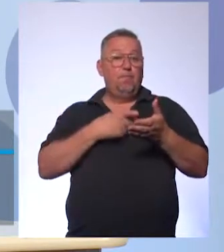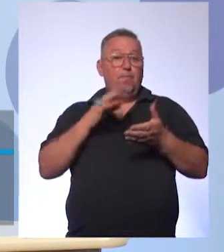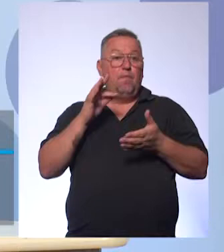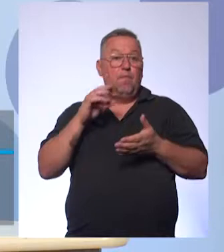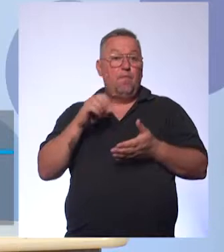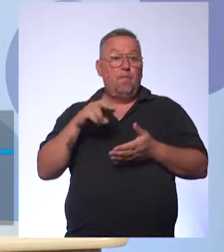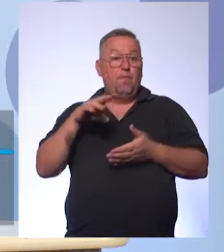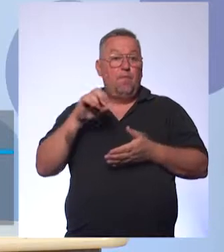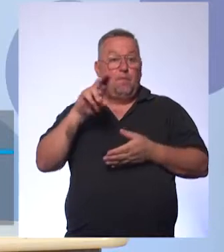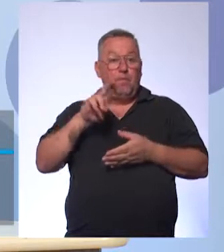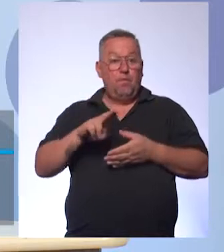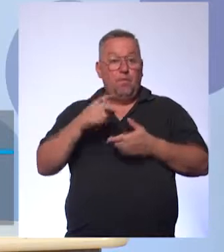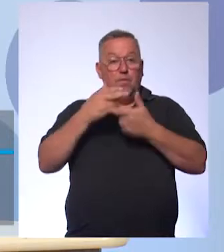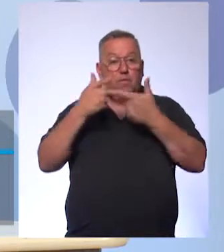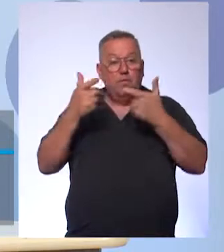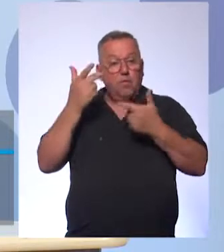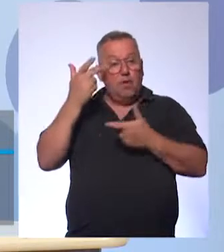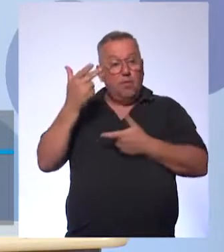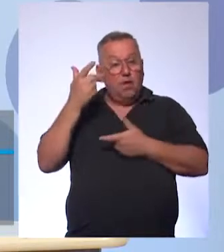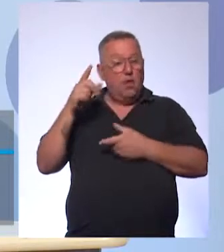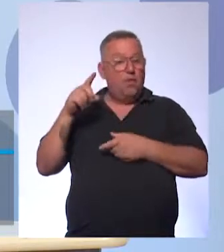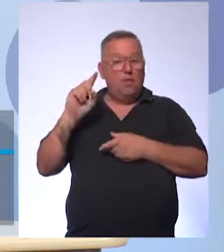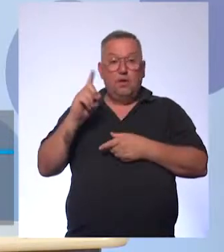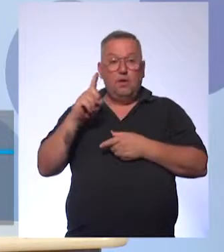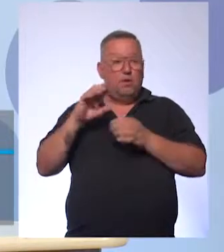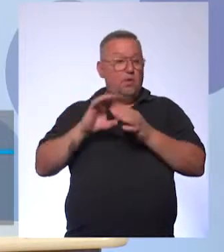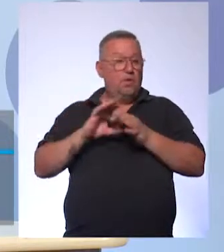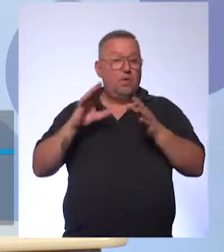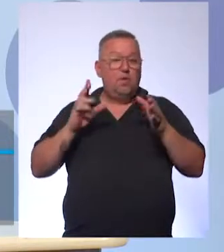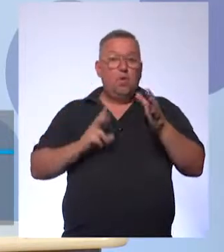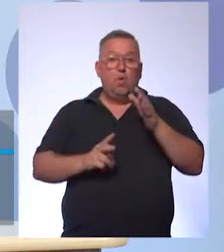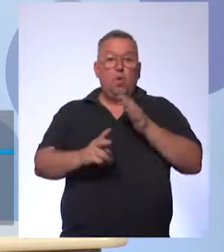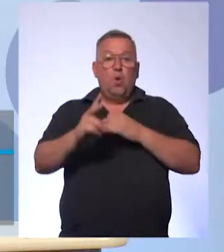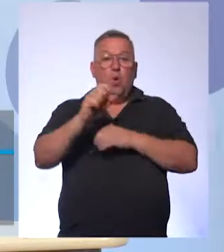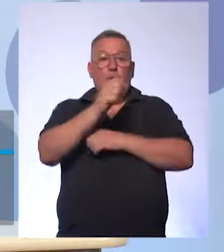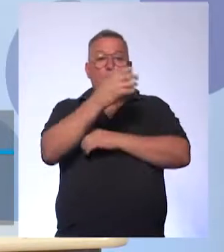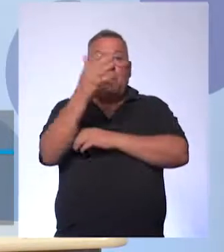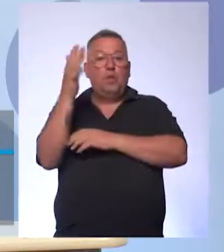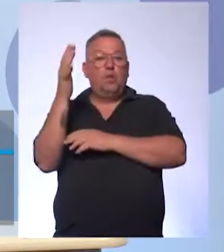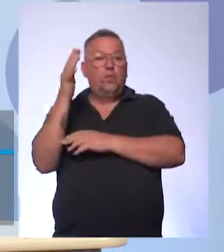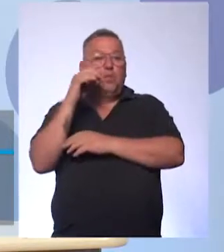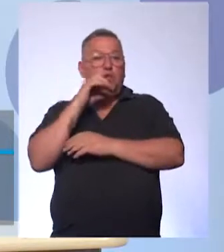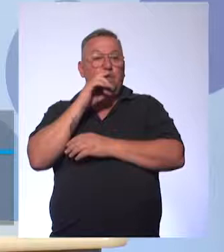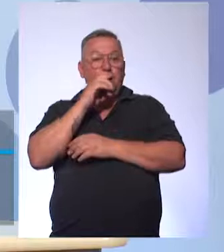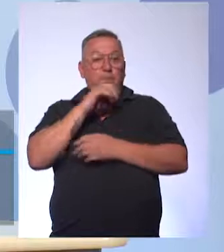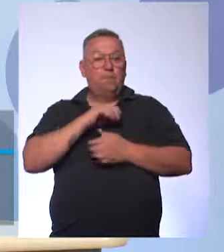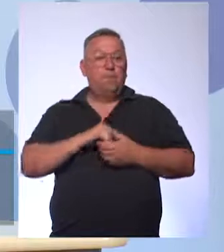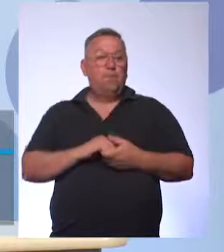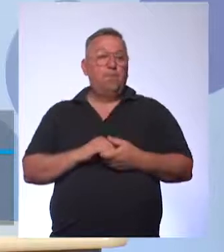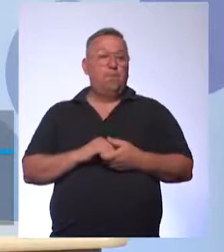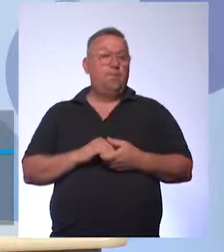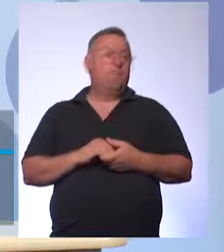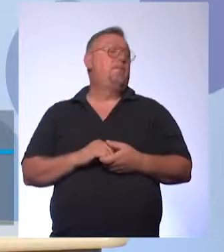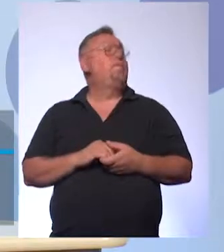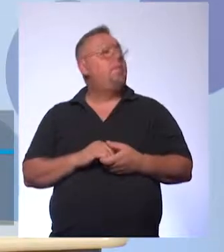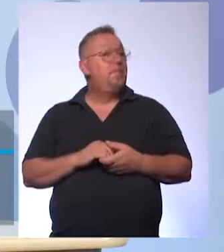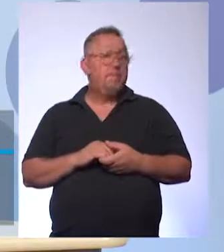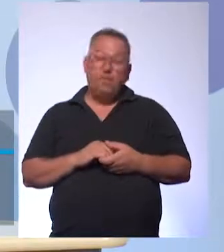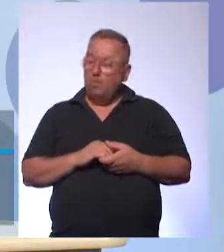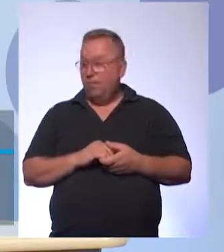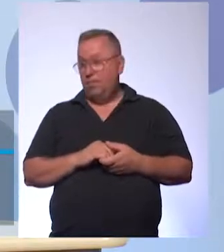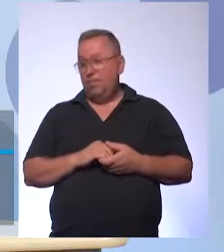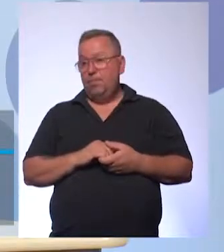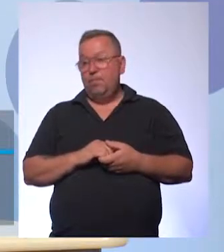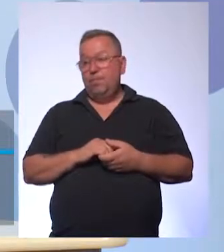utiliza recursos naturais que não se disponibilizam continuamente na natureza. Uhum. no caso das não renováveis.